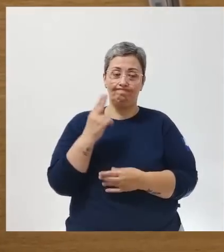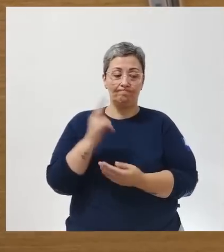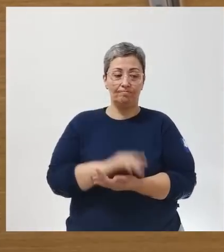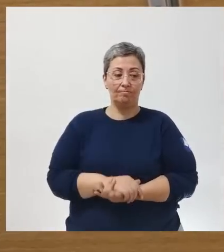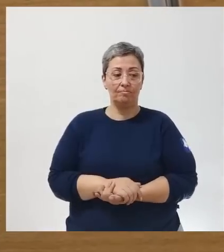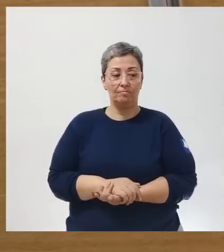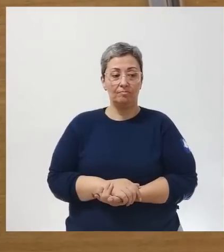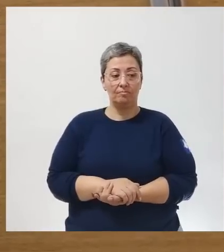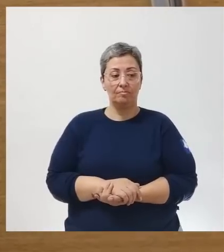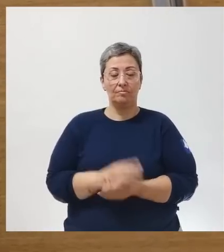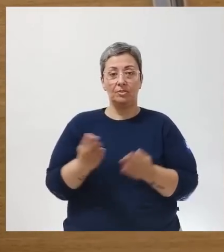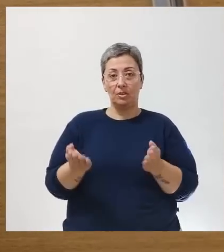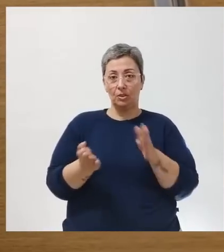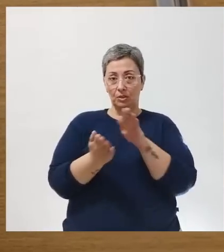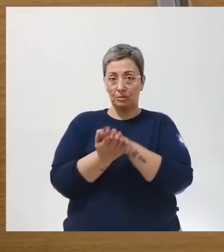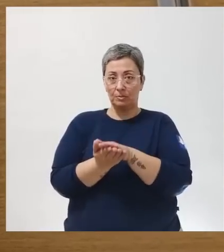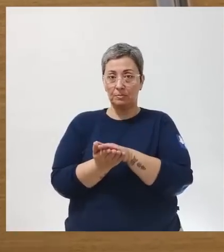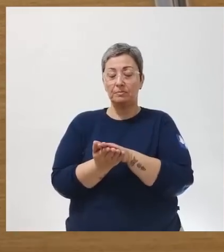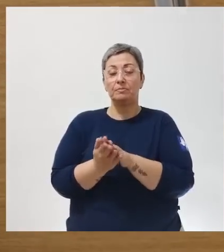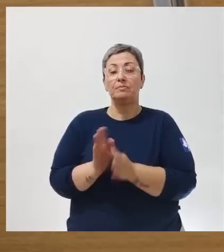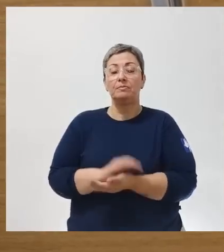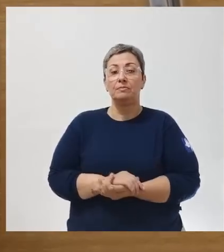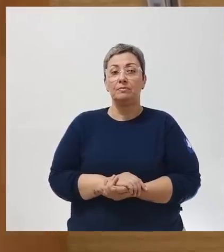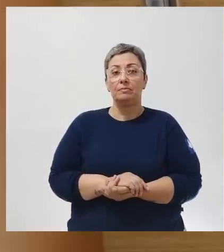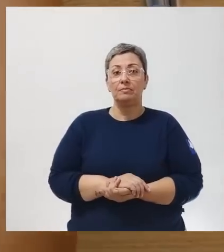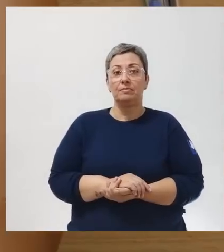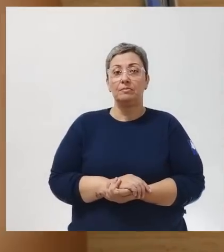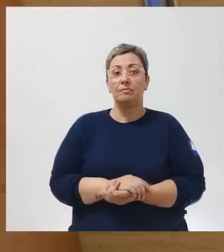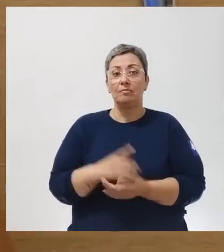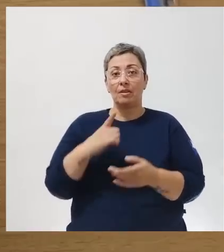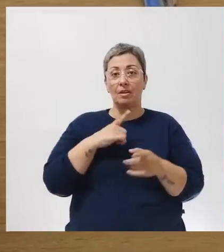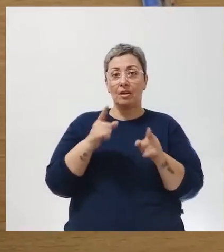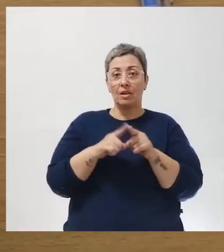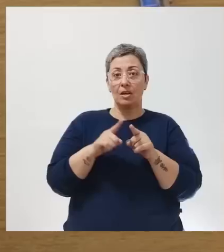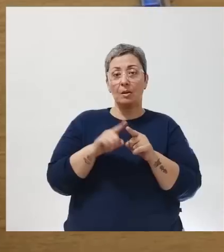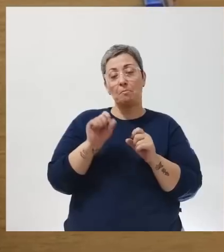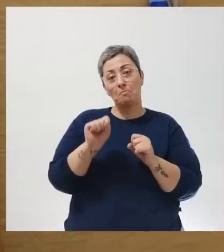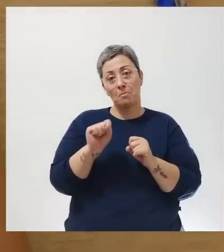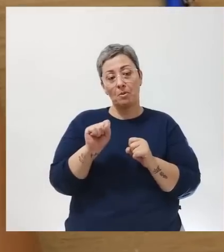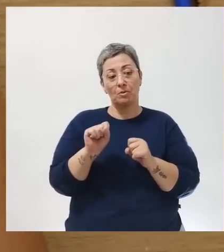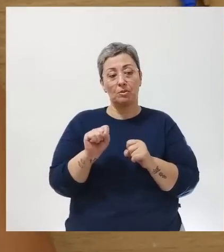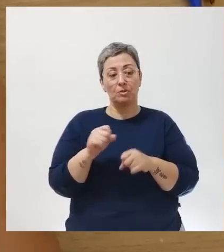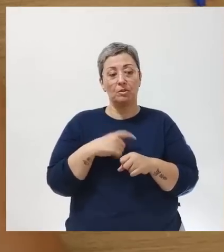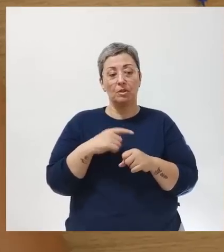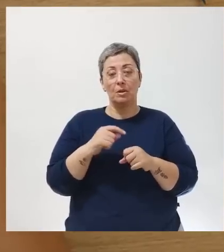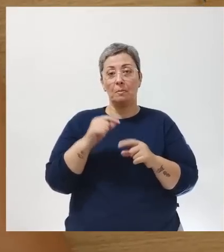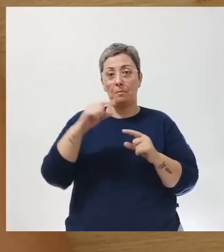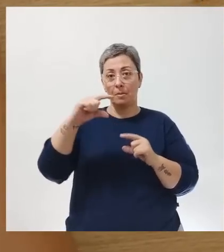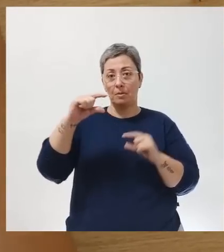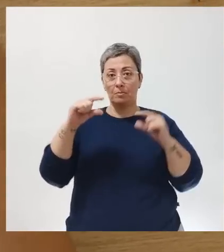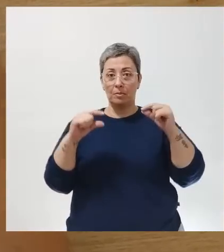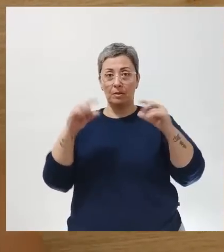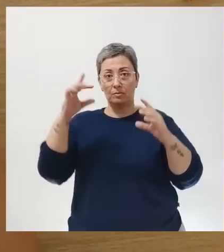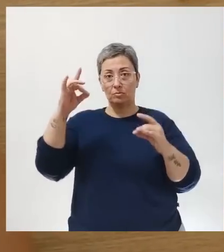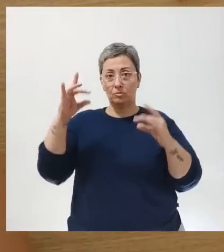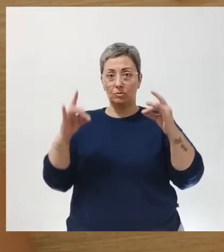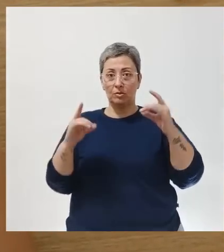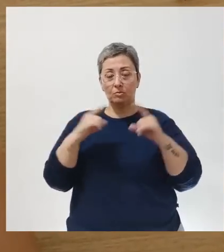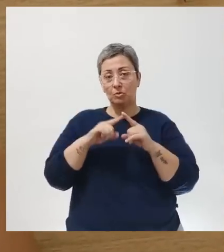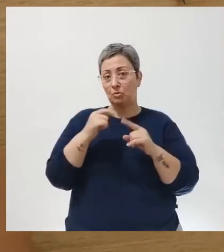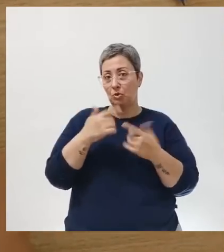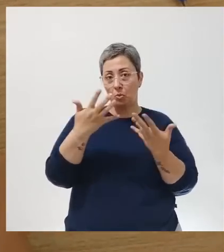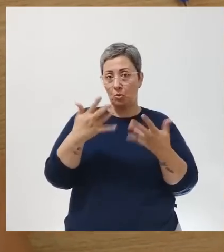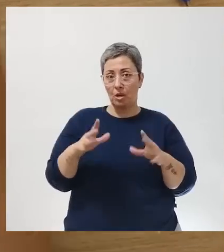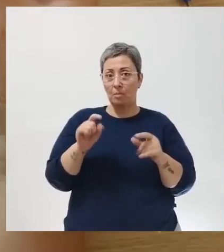certo. Dobra a folha e aqui você pode fazer parte do desenho. Se não